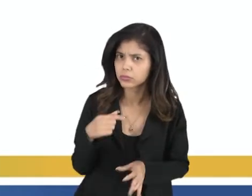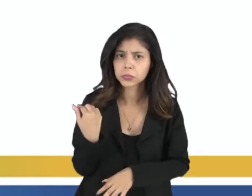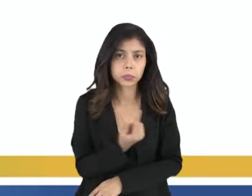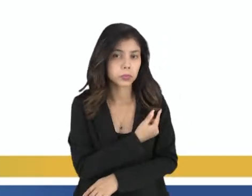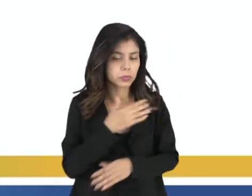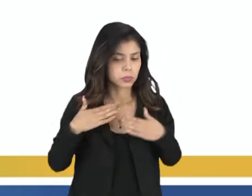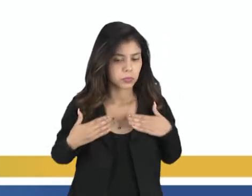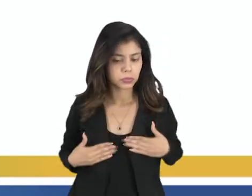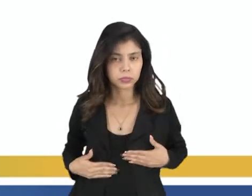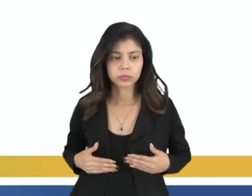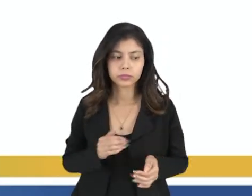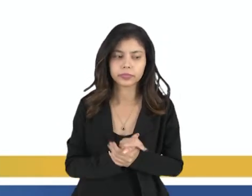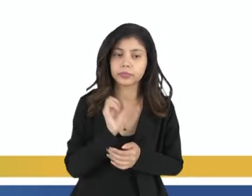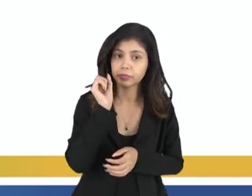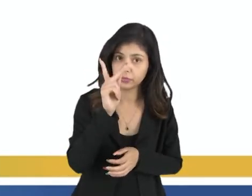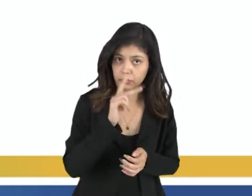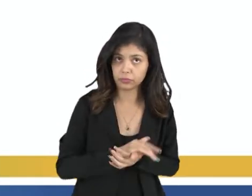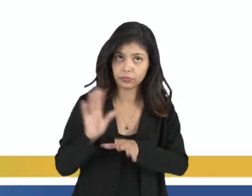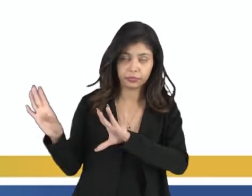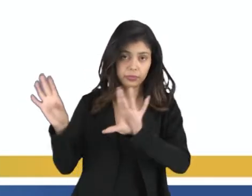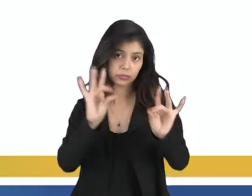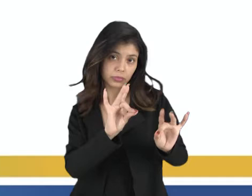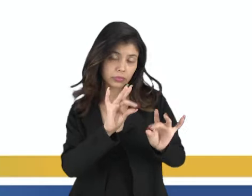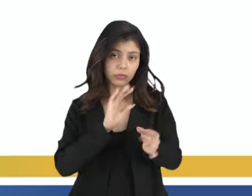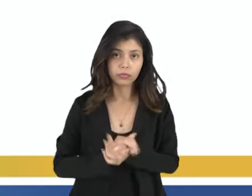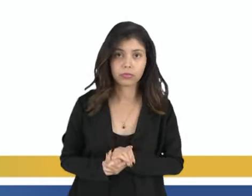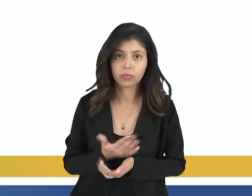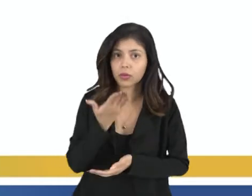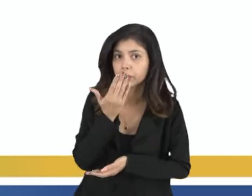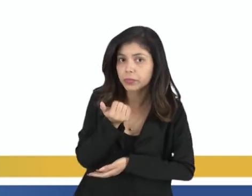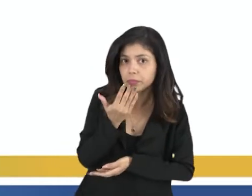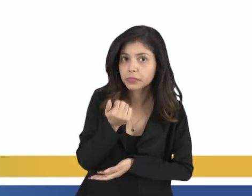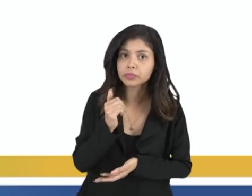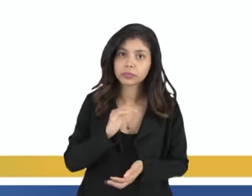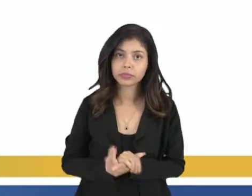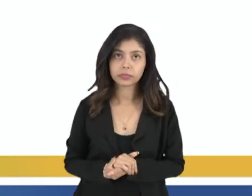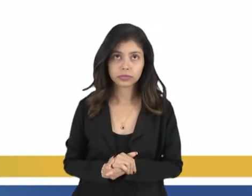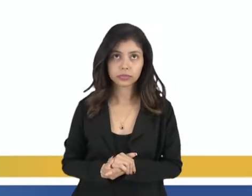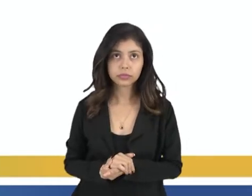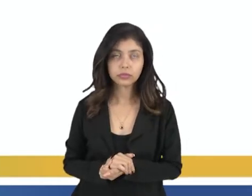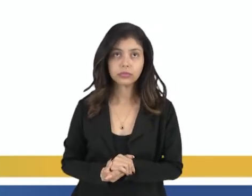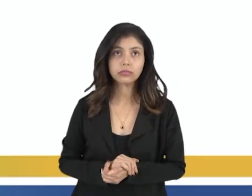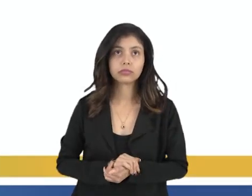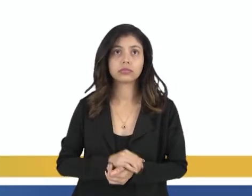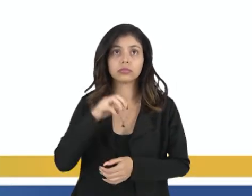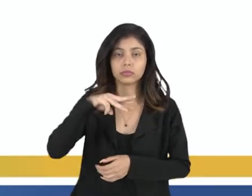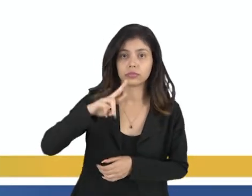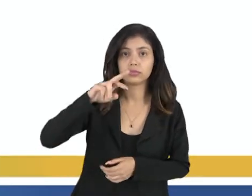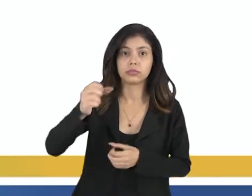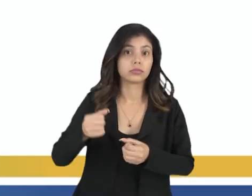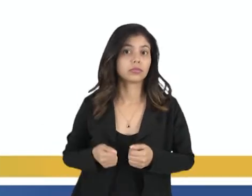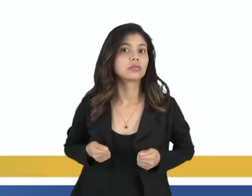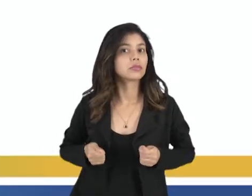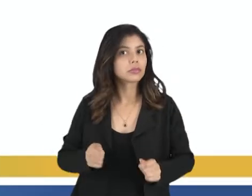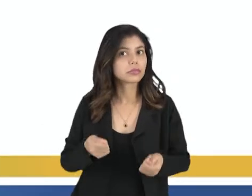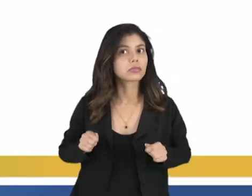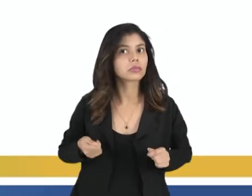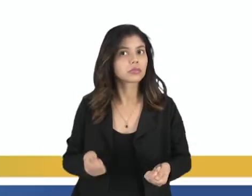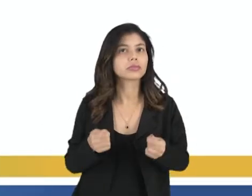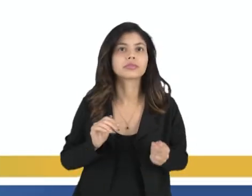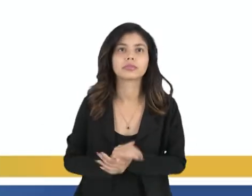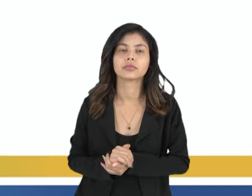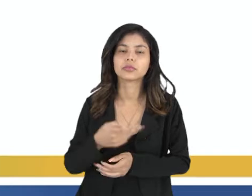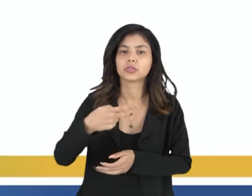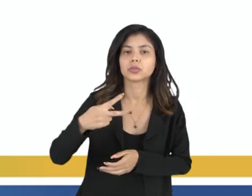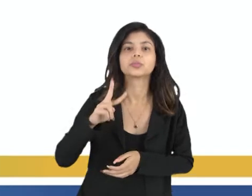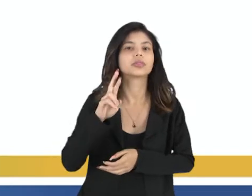organismo, ok? Então, através da comida, né, das comidas, dos minerais, das proteínas,